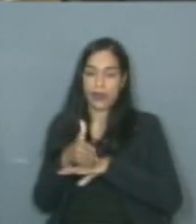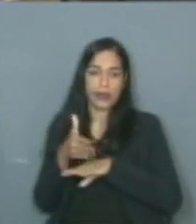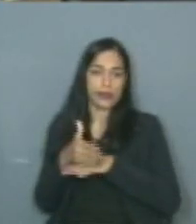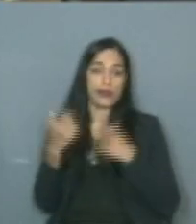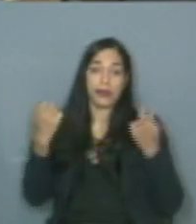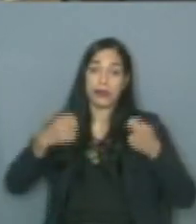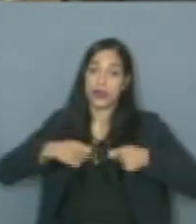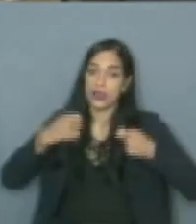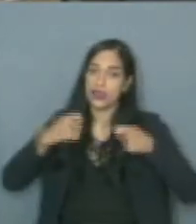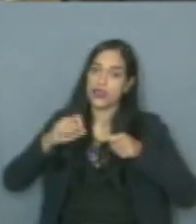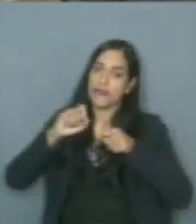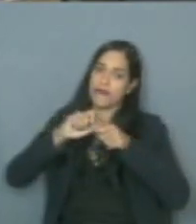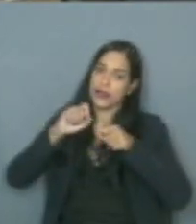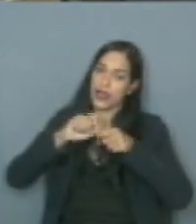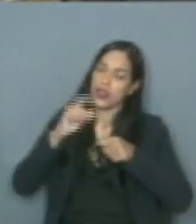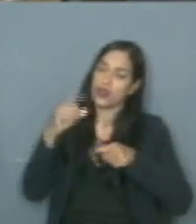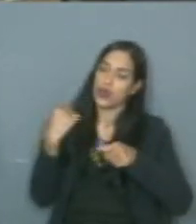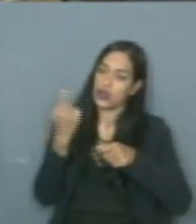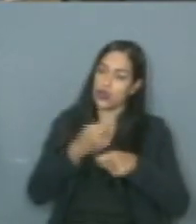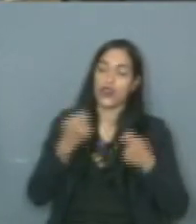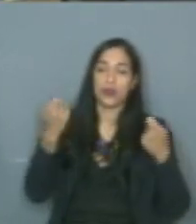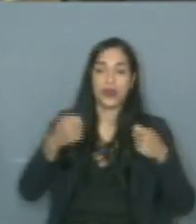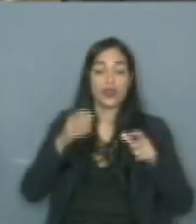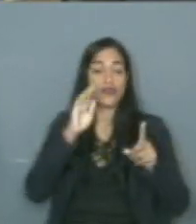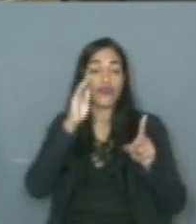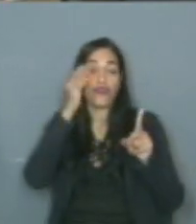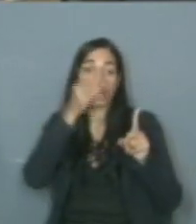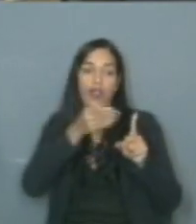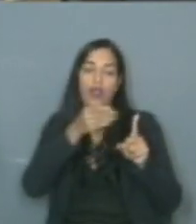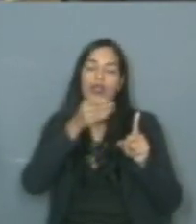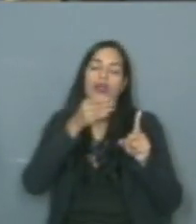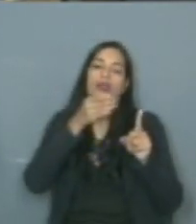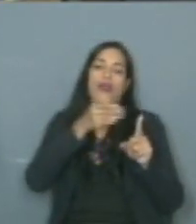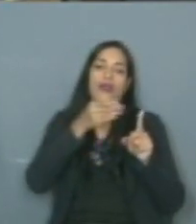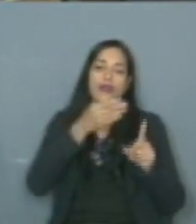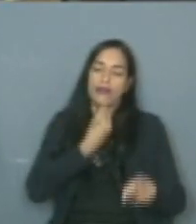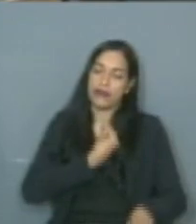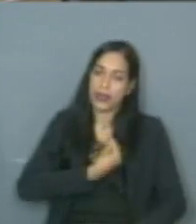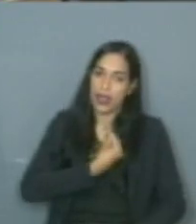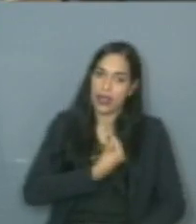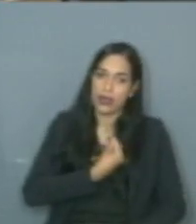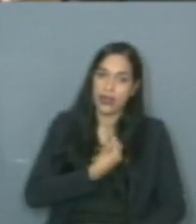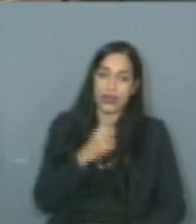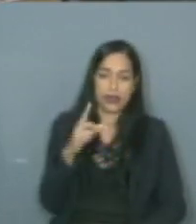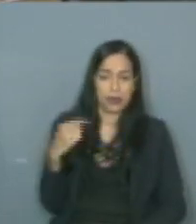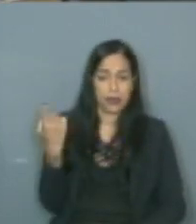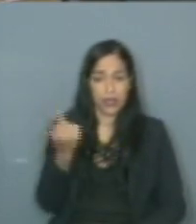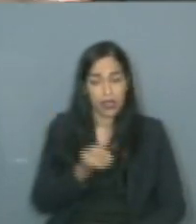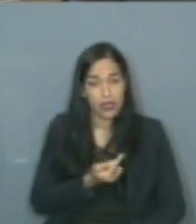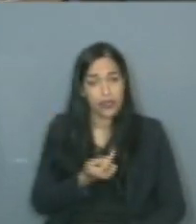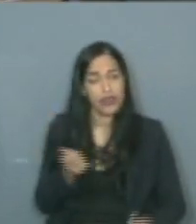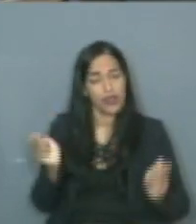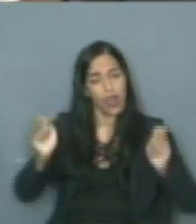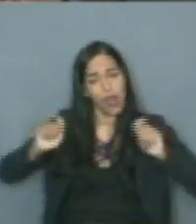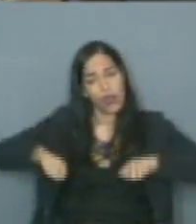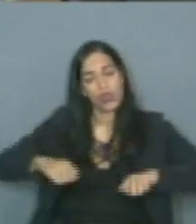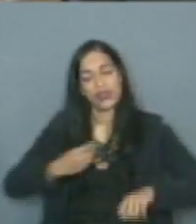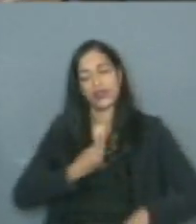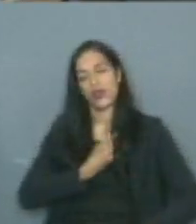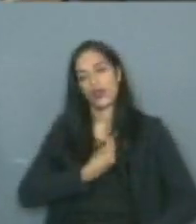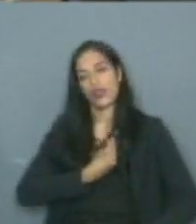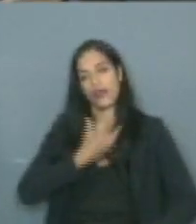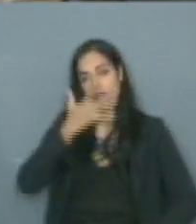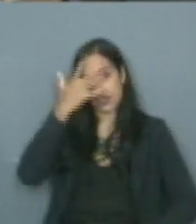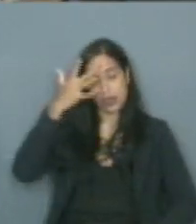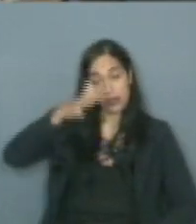ser feito. Nós precisamos voltar o nosso olhar para essa realidade, para que a gente dê uma nova condição de vida para